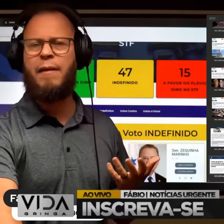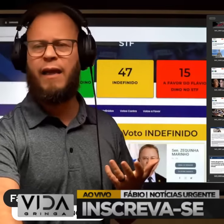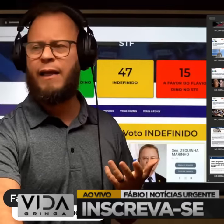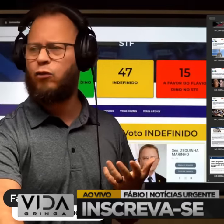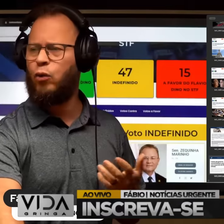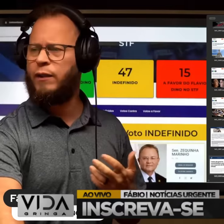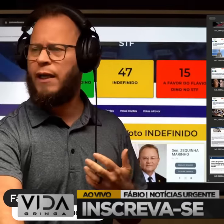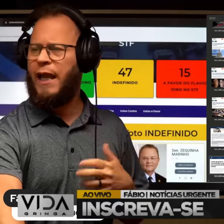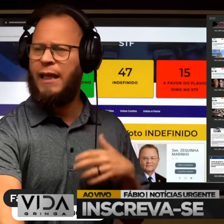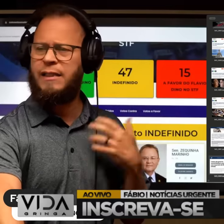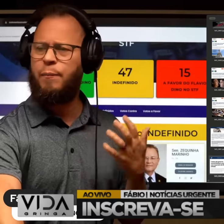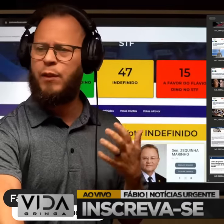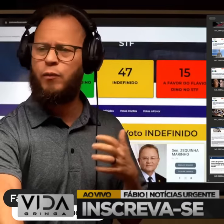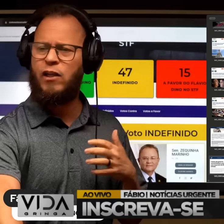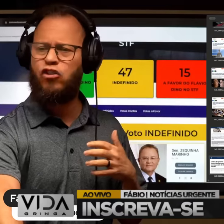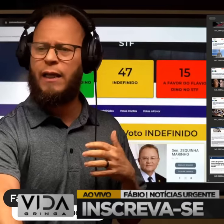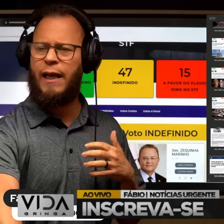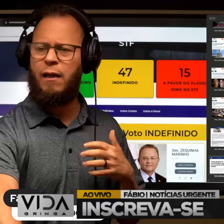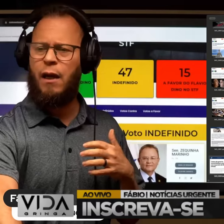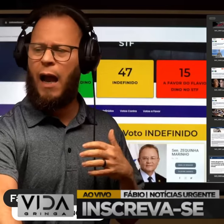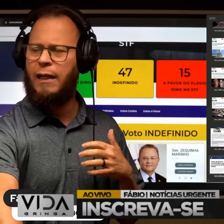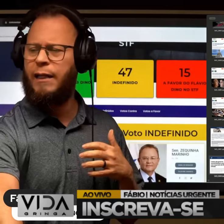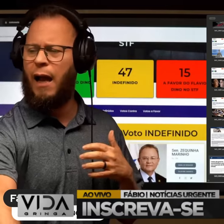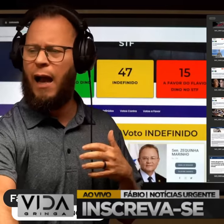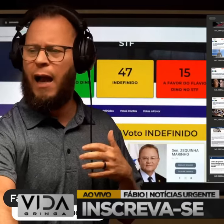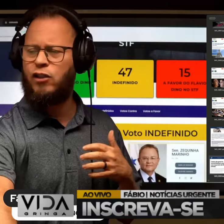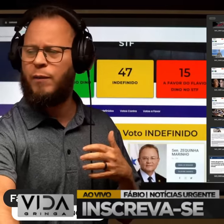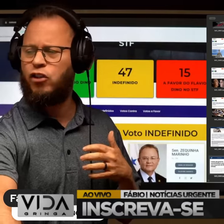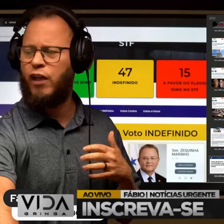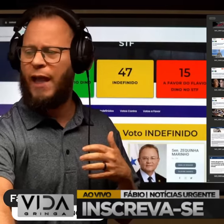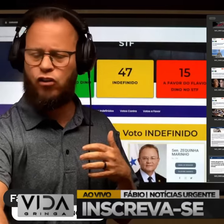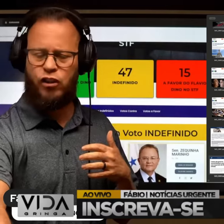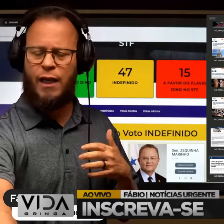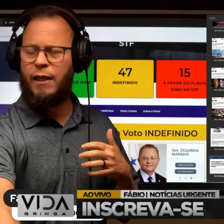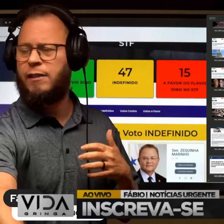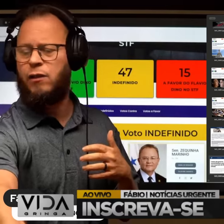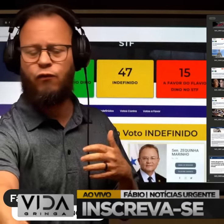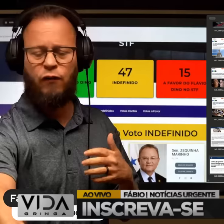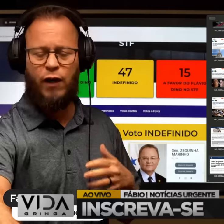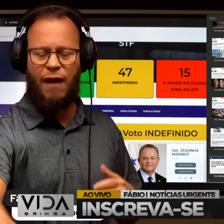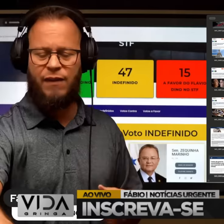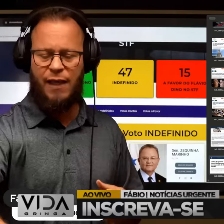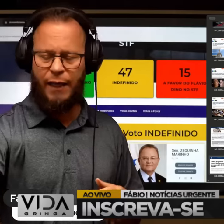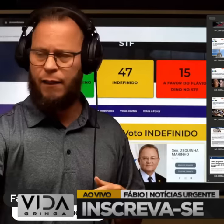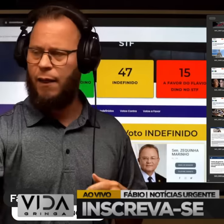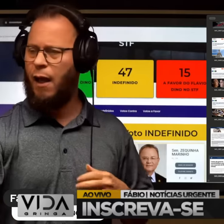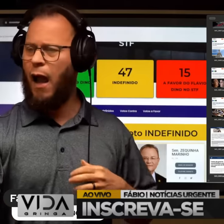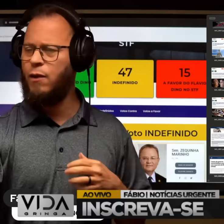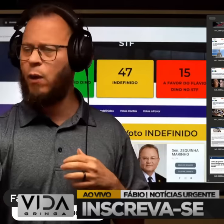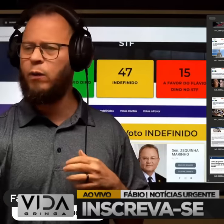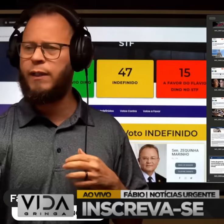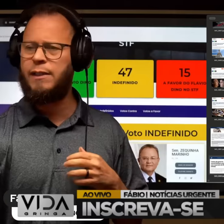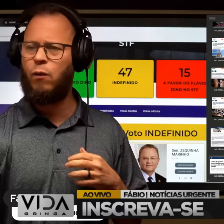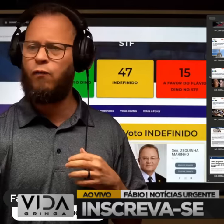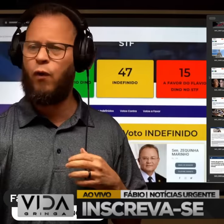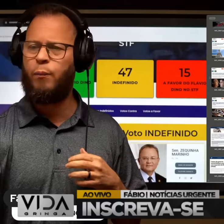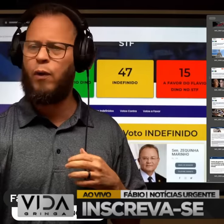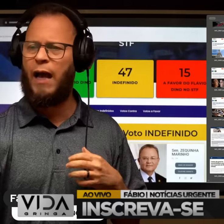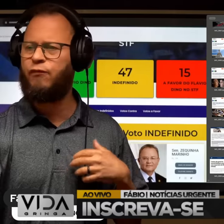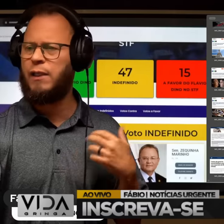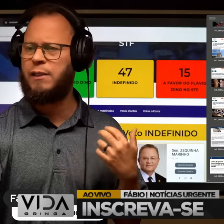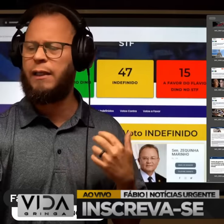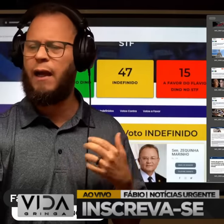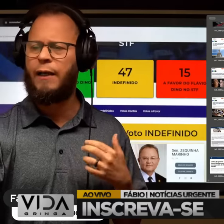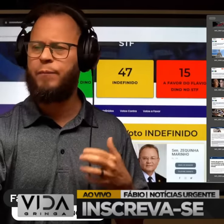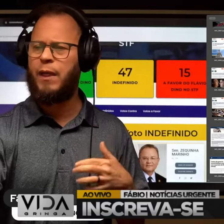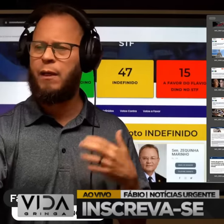lê a matéria toda. Ele simplesmente lê ali as manchetes que são favoráveis a ele. Aí o que aconteceu? Eu vou pro cara e